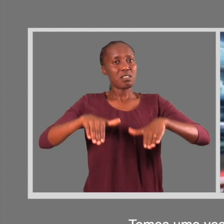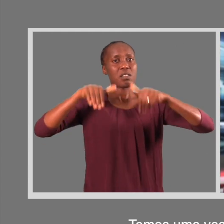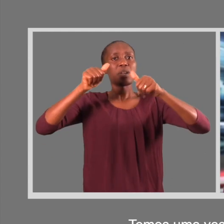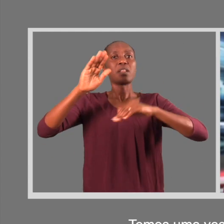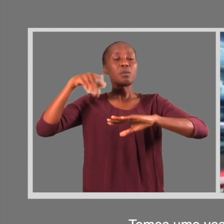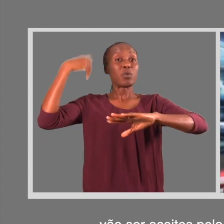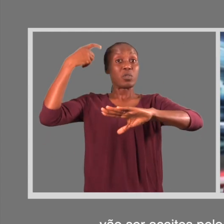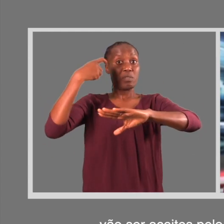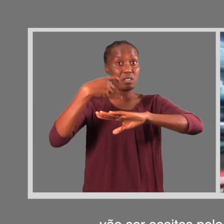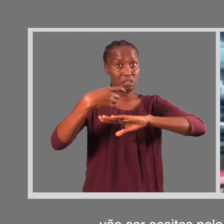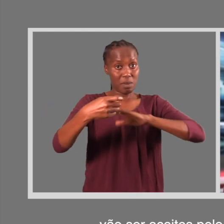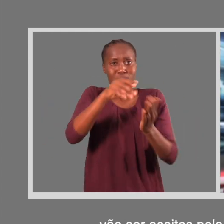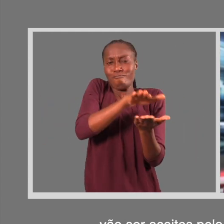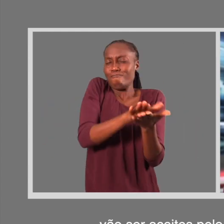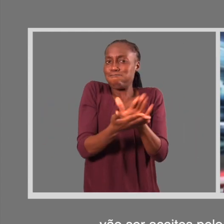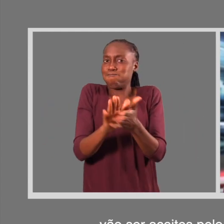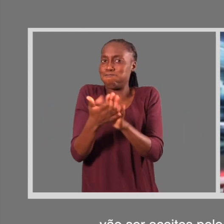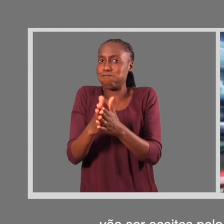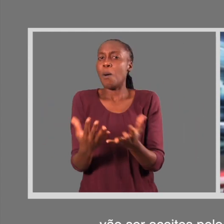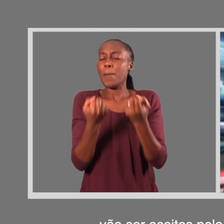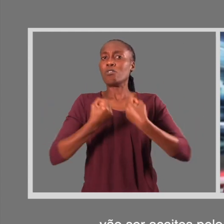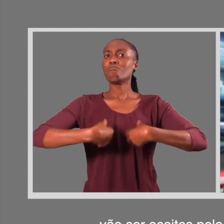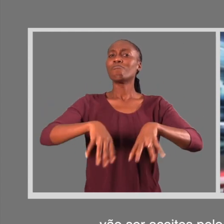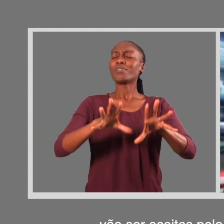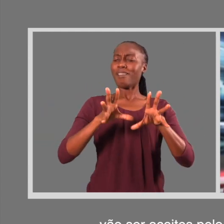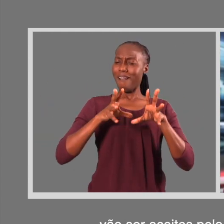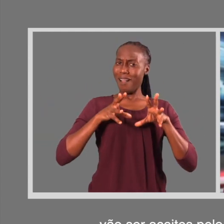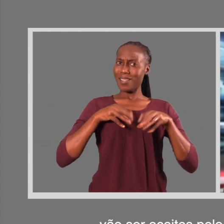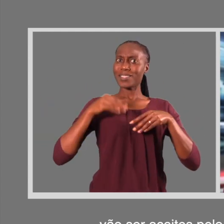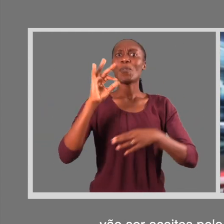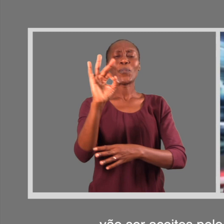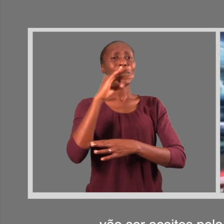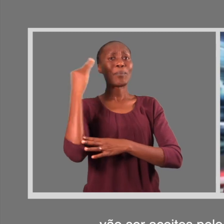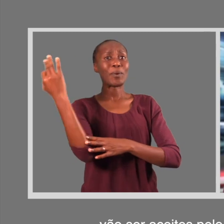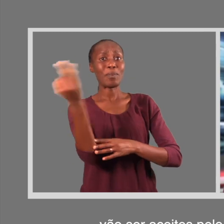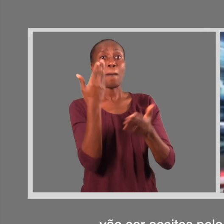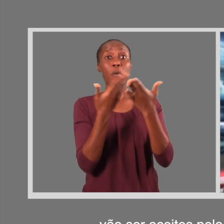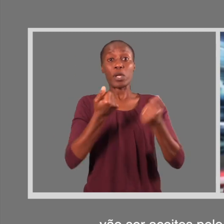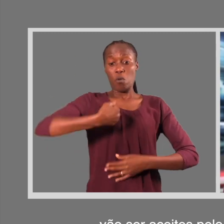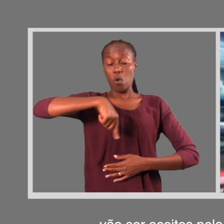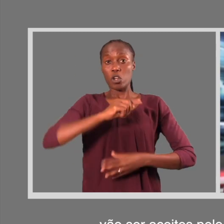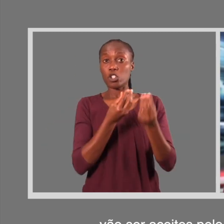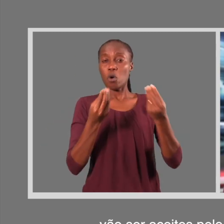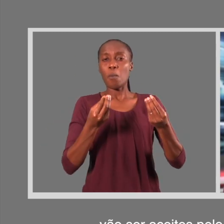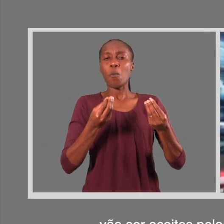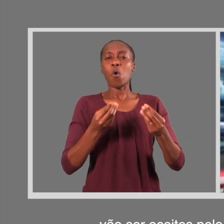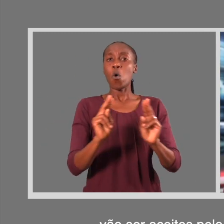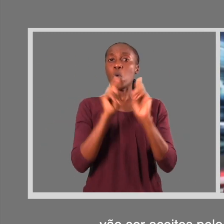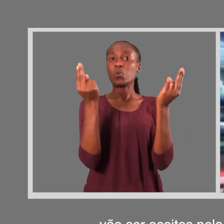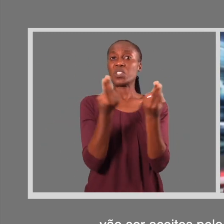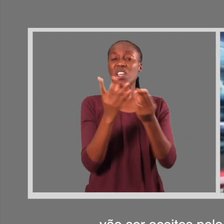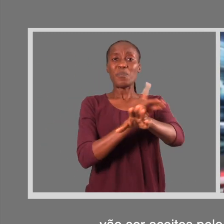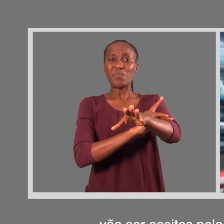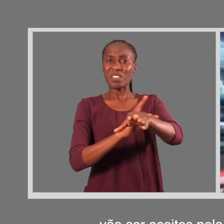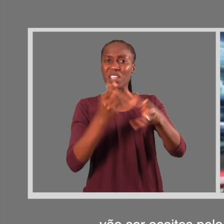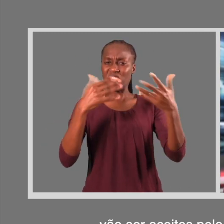próxima semana, vão ser aceitas pelo FABOD, porque nós, como Conselho de Direção, já buscamos, já